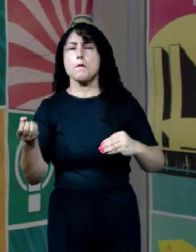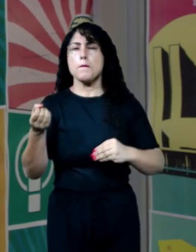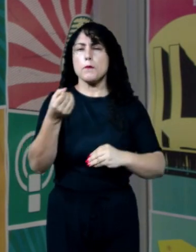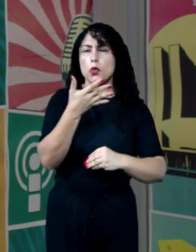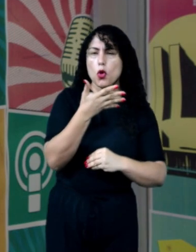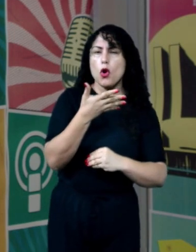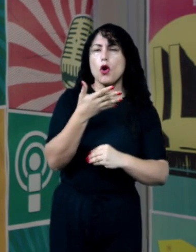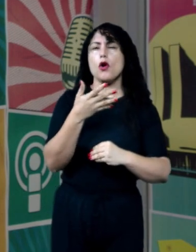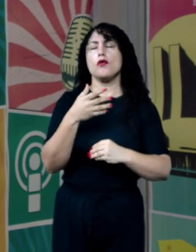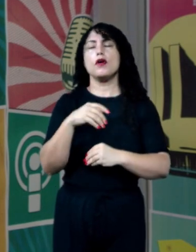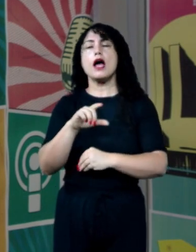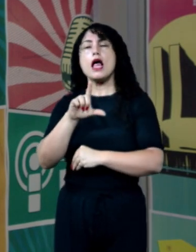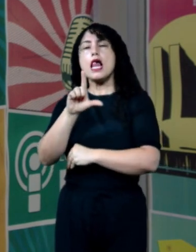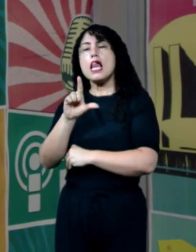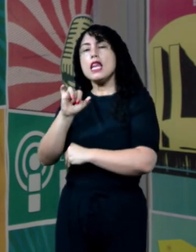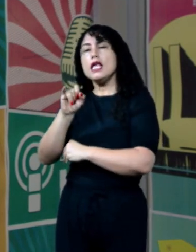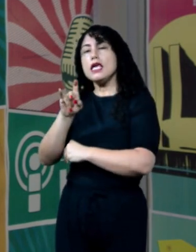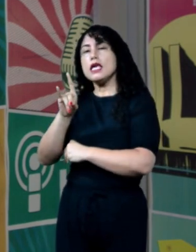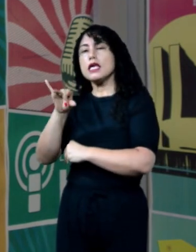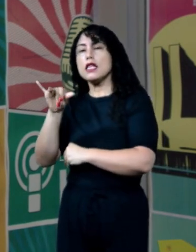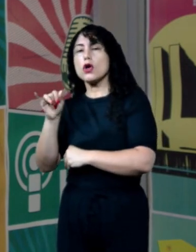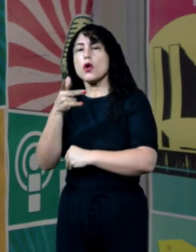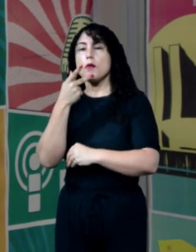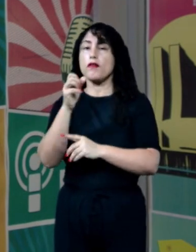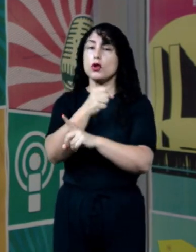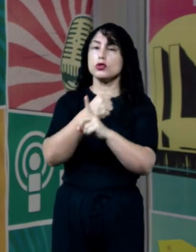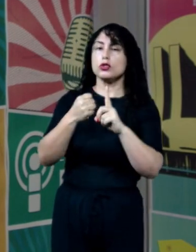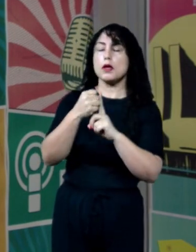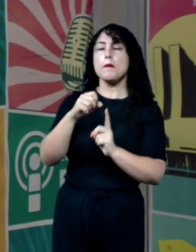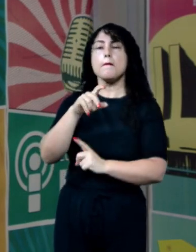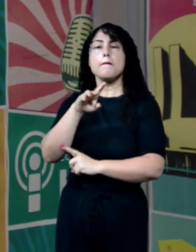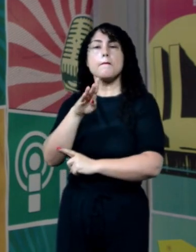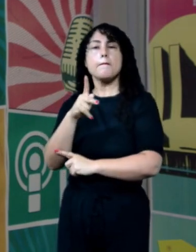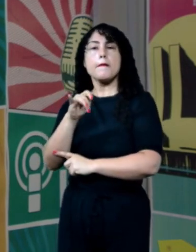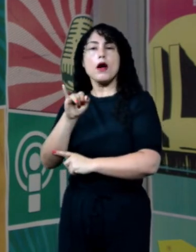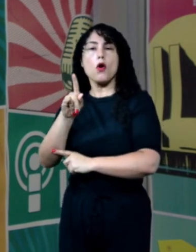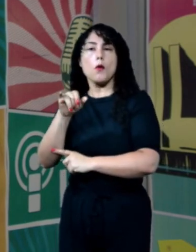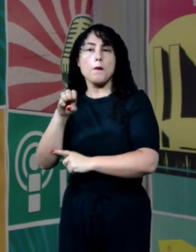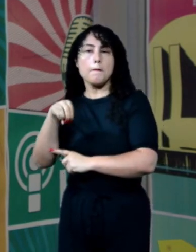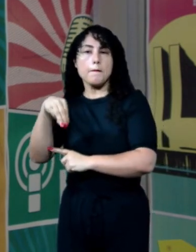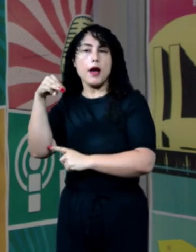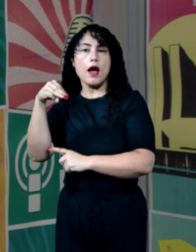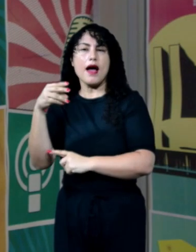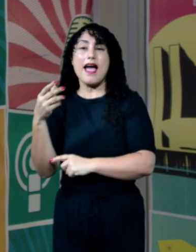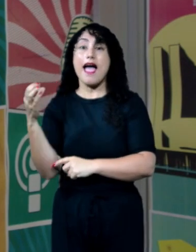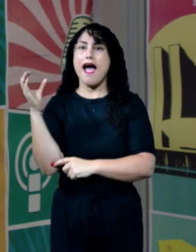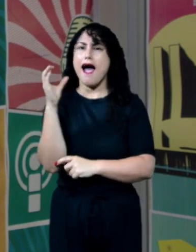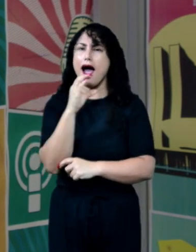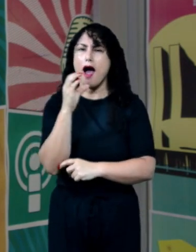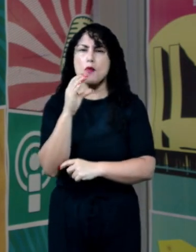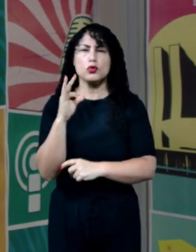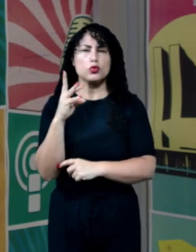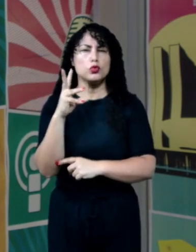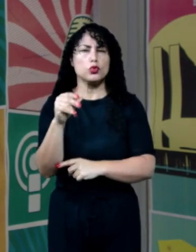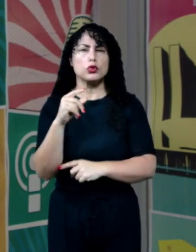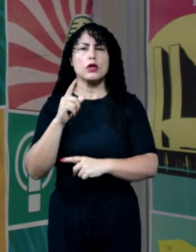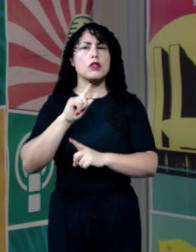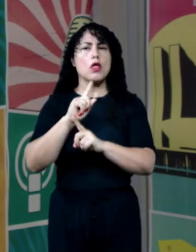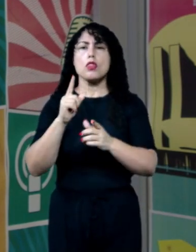como diz o sociólogo Bauman, tudo tem que ser instantâneo. Então a gente não está mais